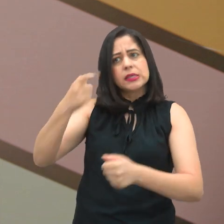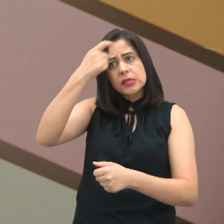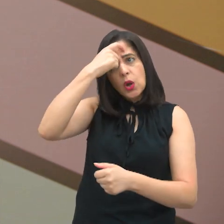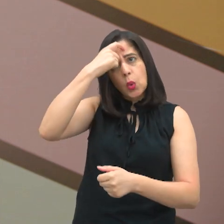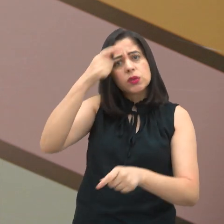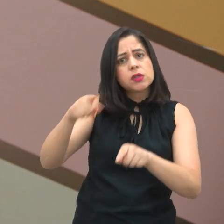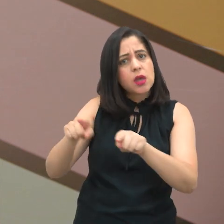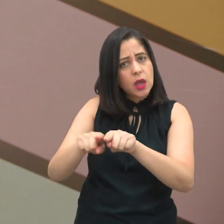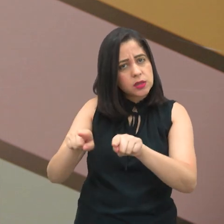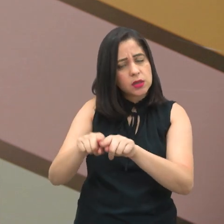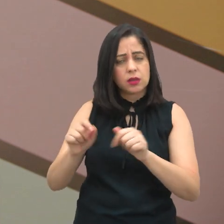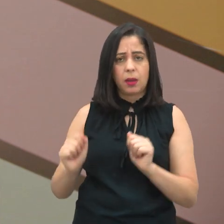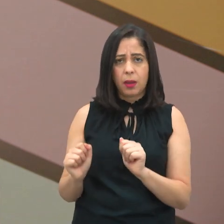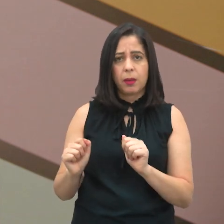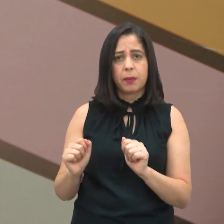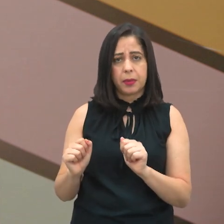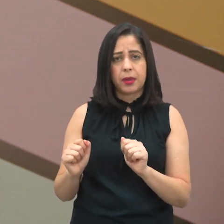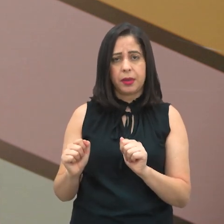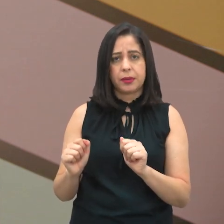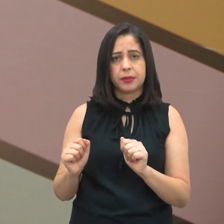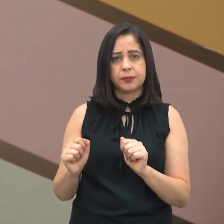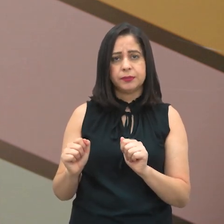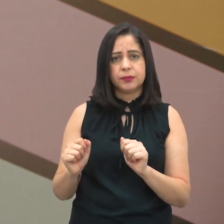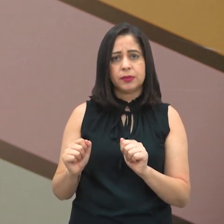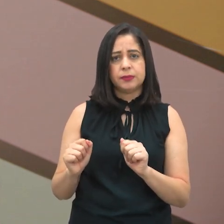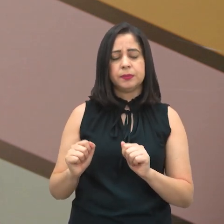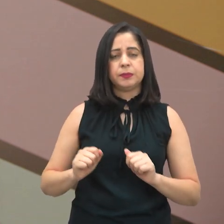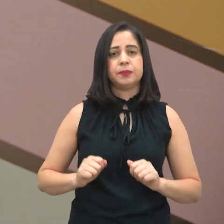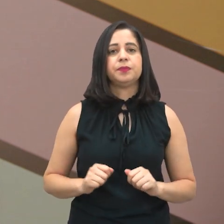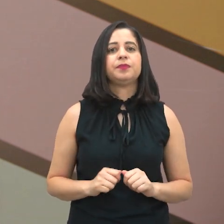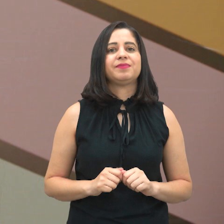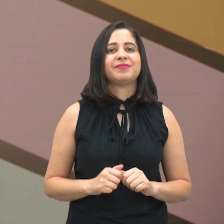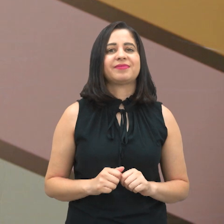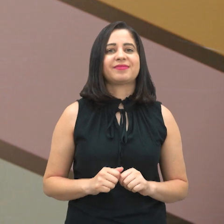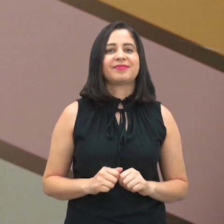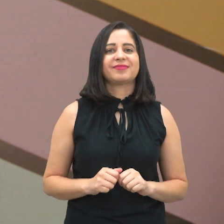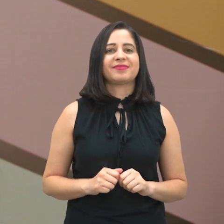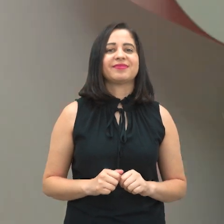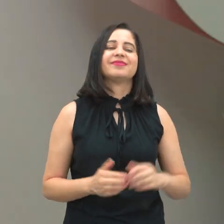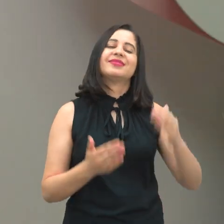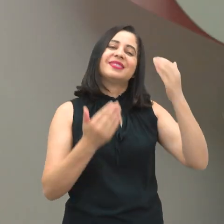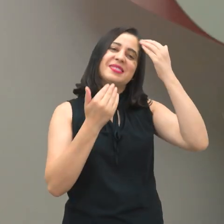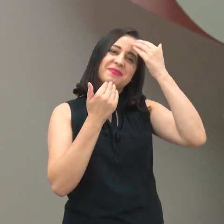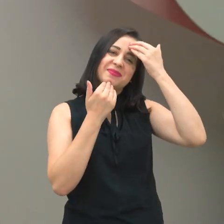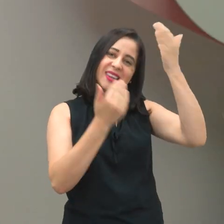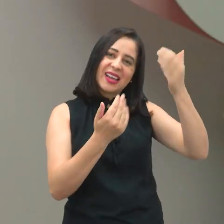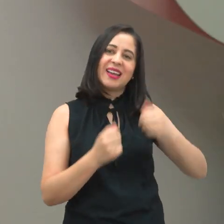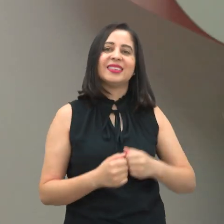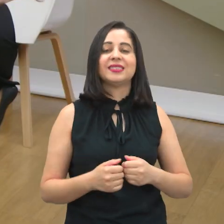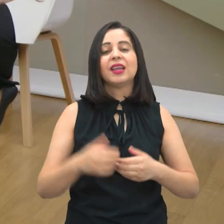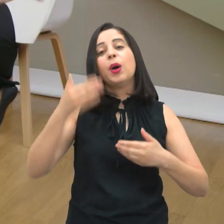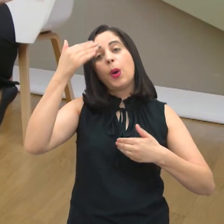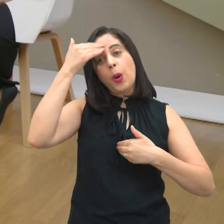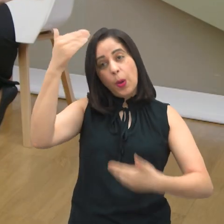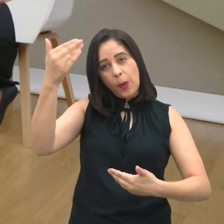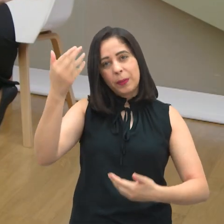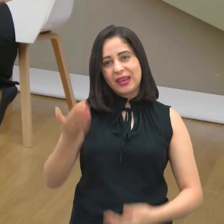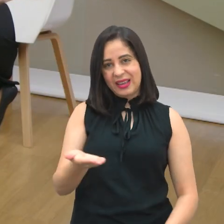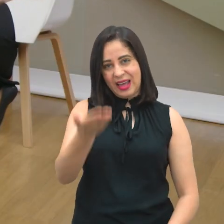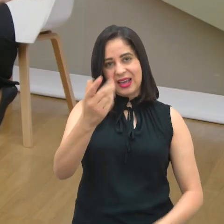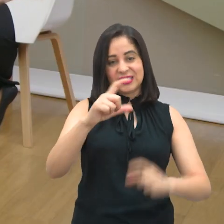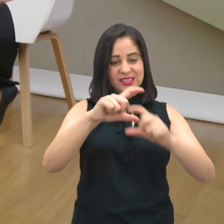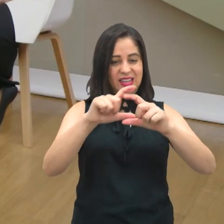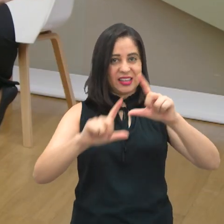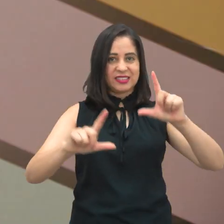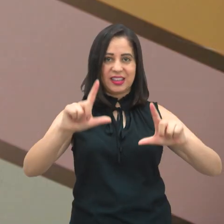de infectar-se pelos agentes transmissíveis sexualmente. Muito obrigada. E agradecer a Gisele, a